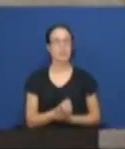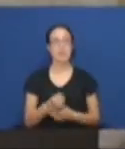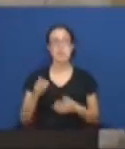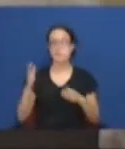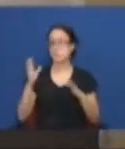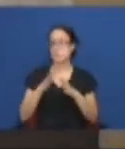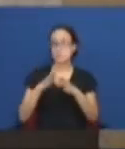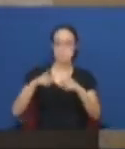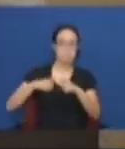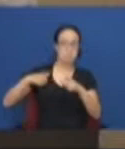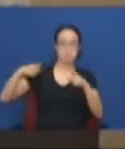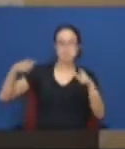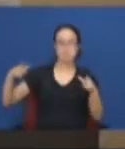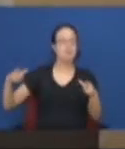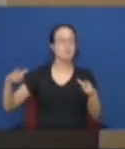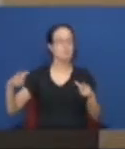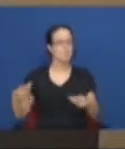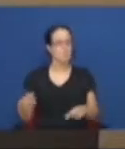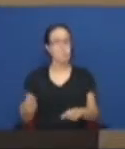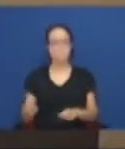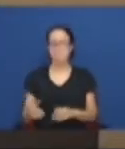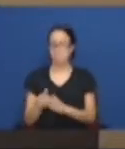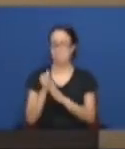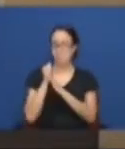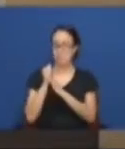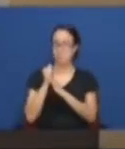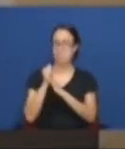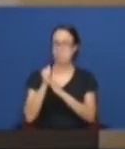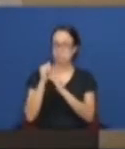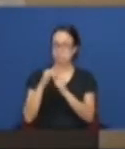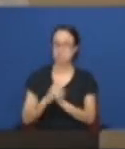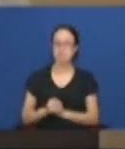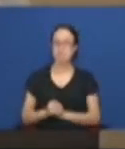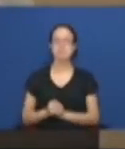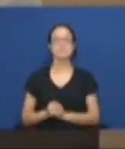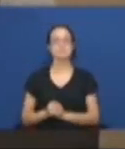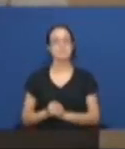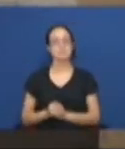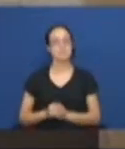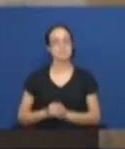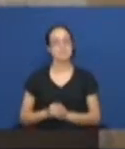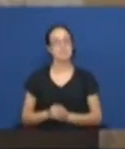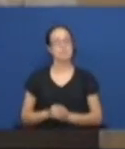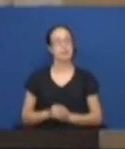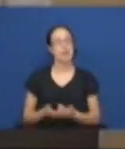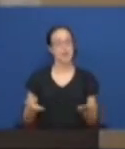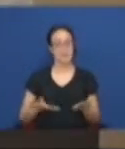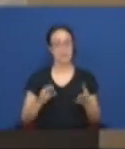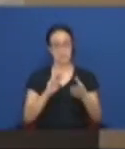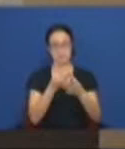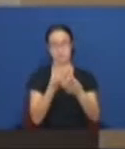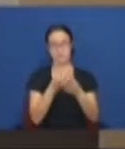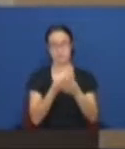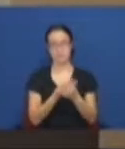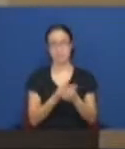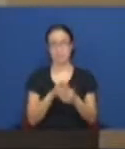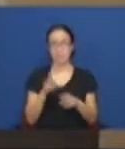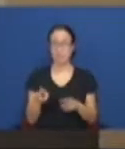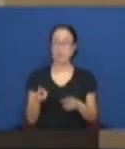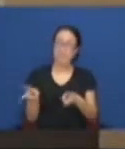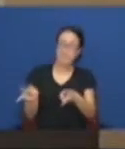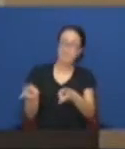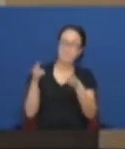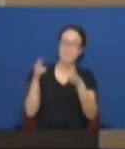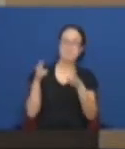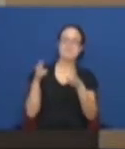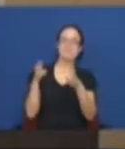vereador Nilton Santos prb que concede o diploma de Gratidão da cidade de Limeira e a medalha de mérito